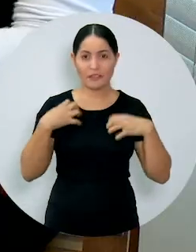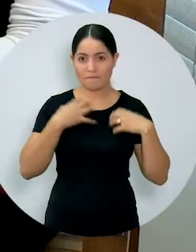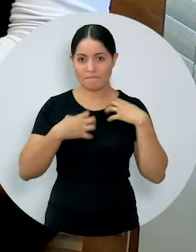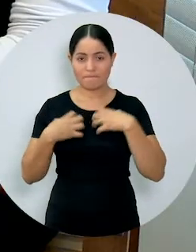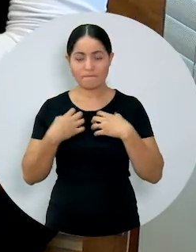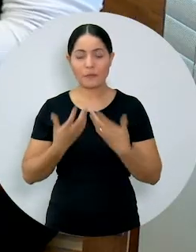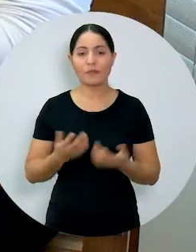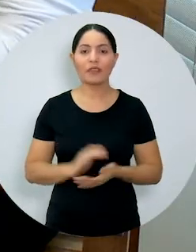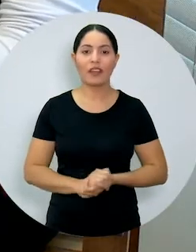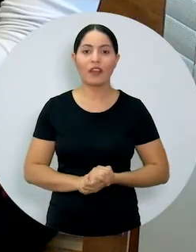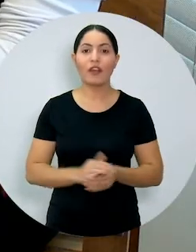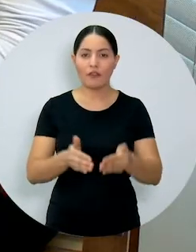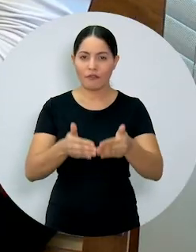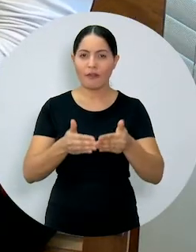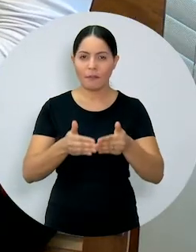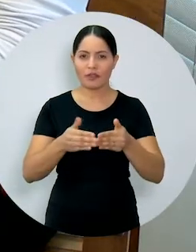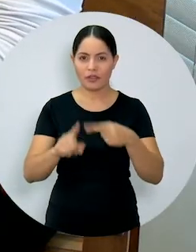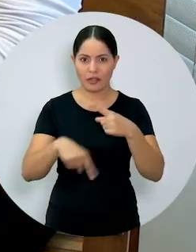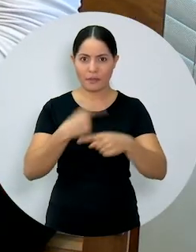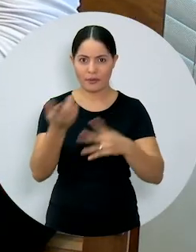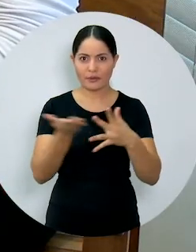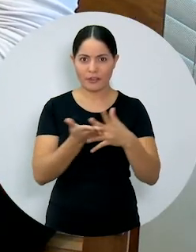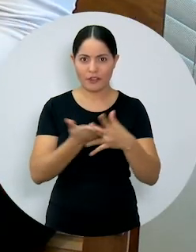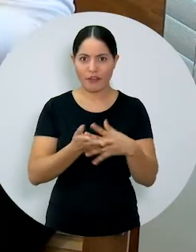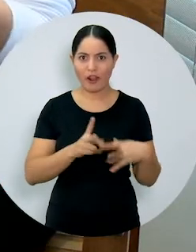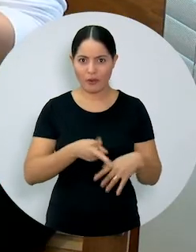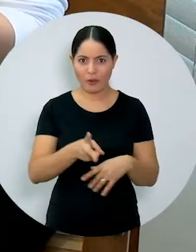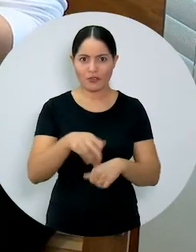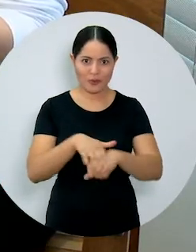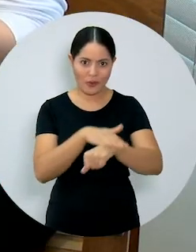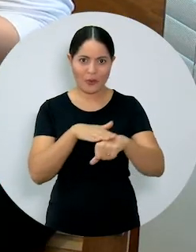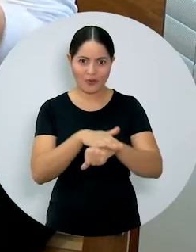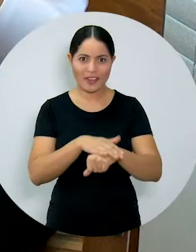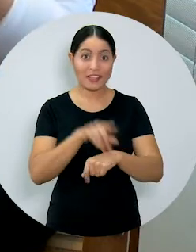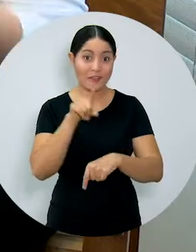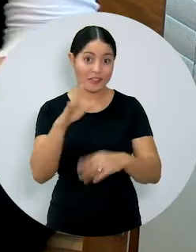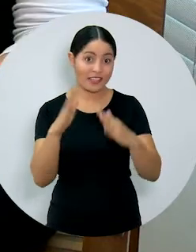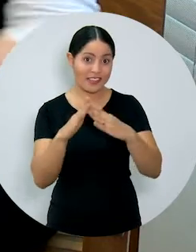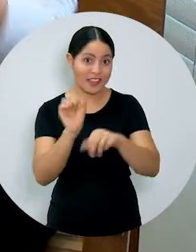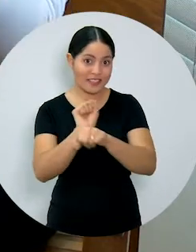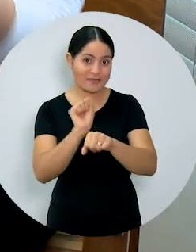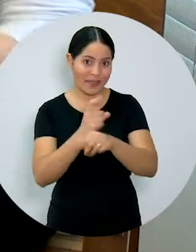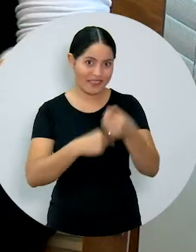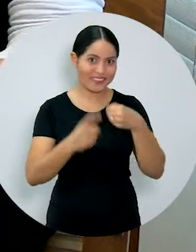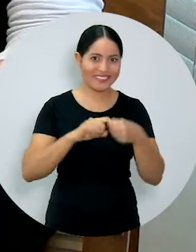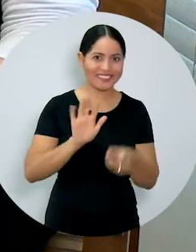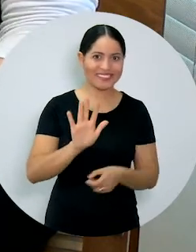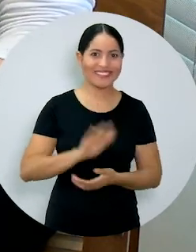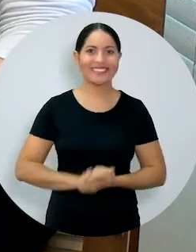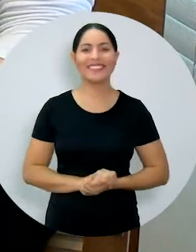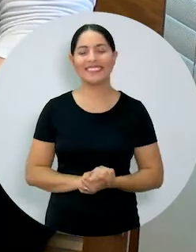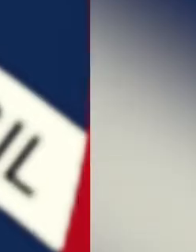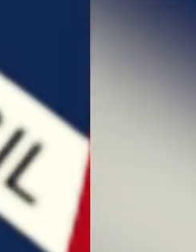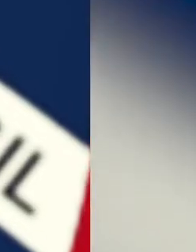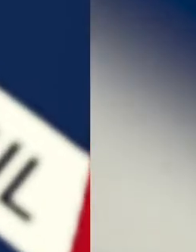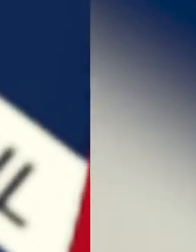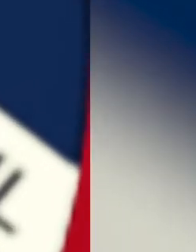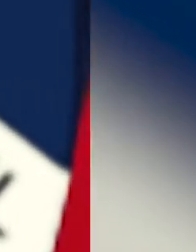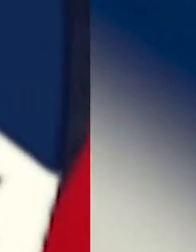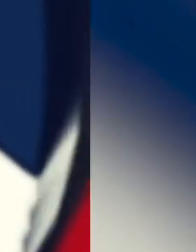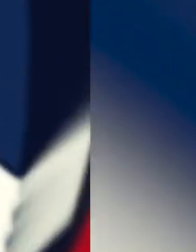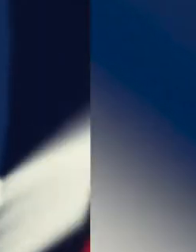Doutor Miguel, vou até pedir para a gente continuar esse papo depois do intervalo. Você que está de casa, não saia daí que daqui a pouquinho a gente volta.